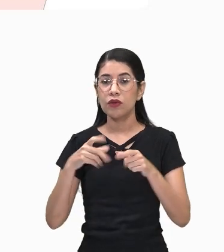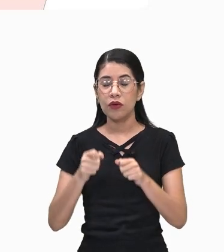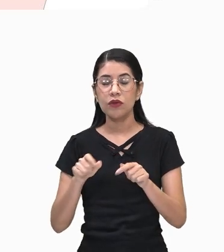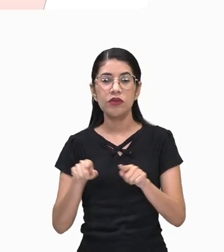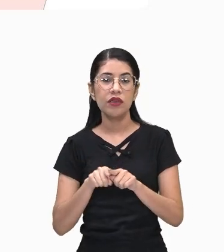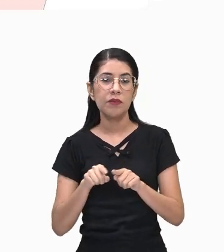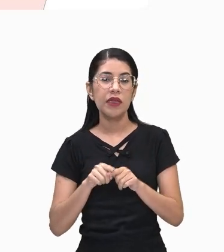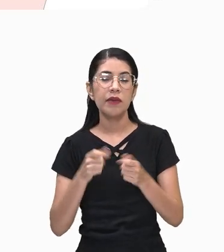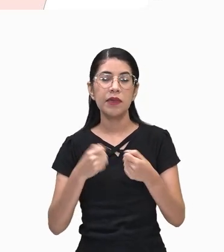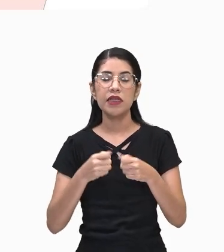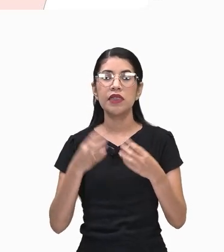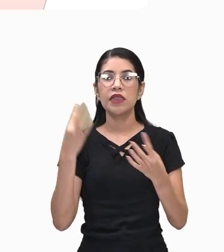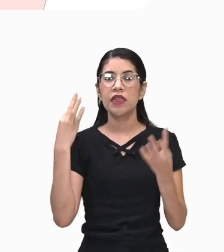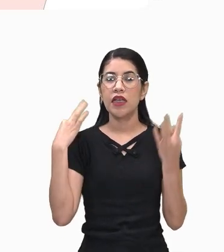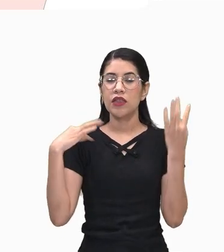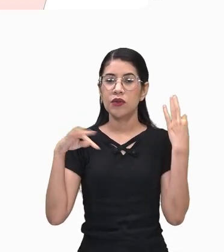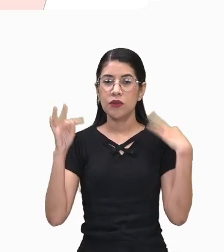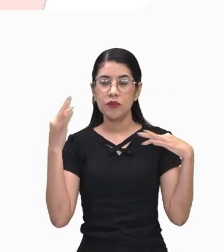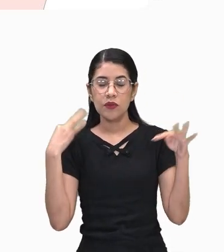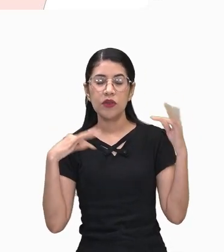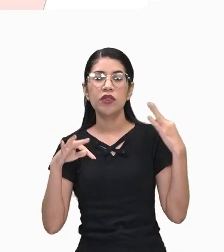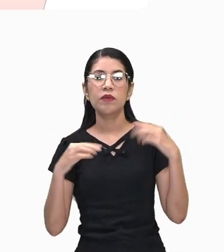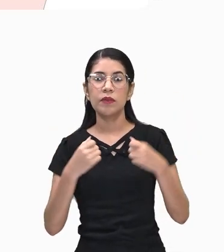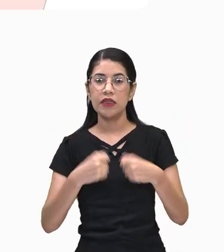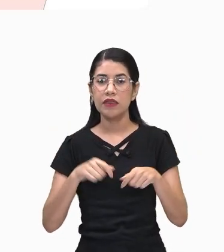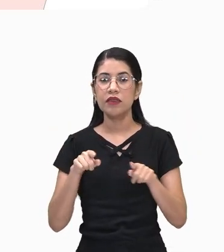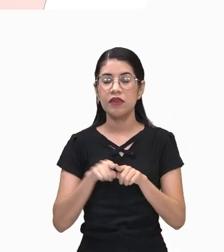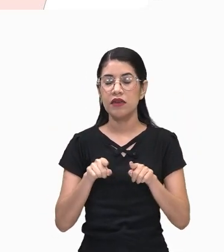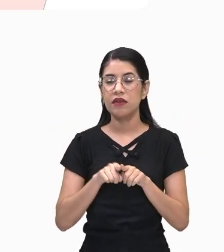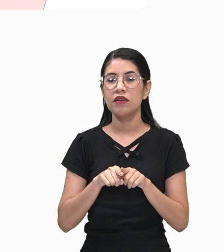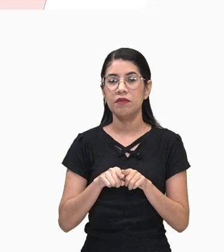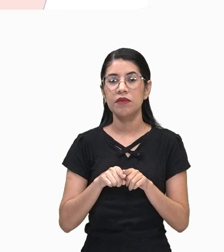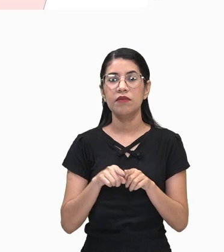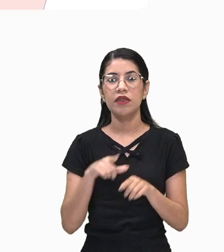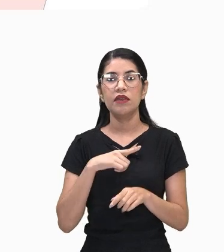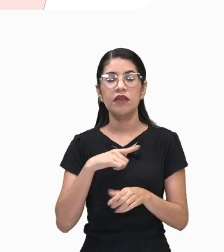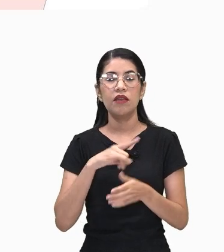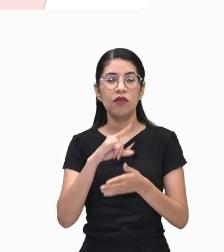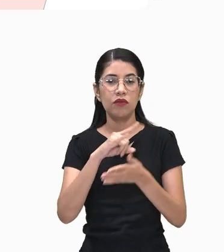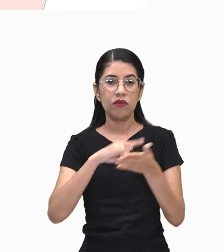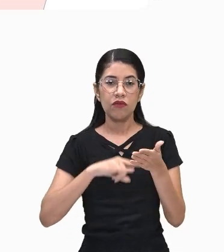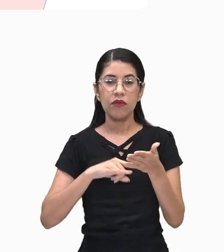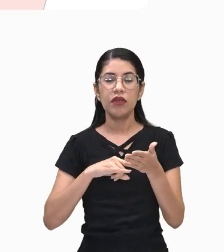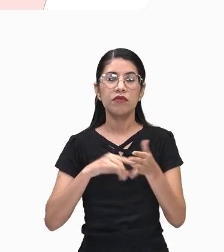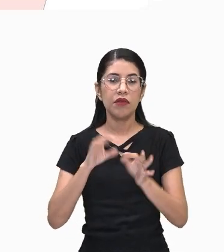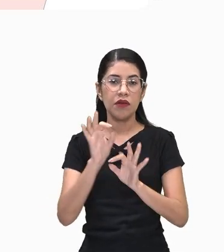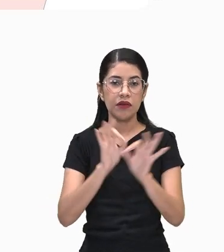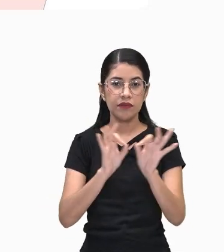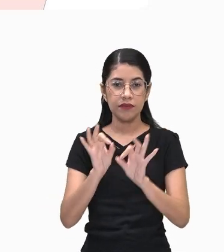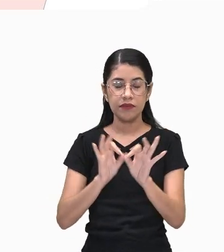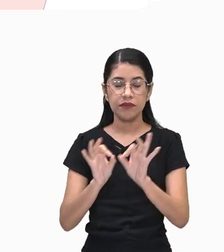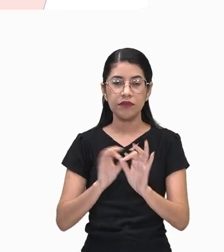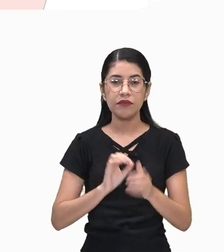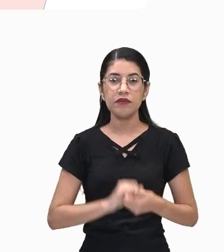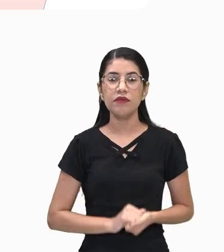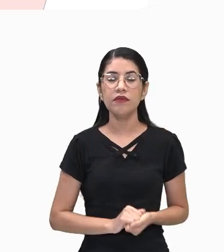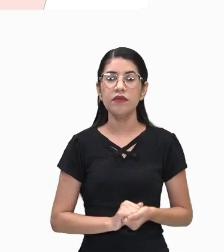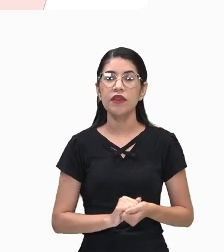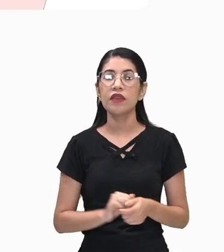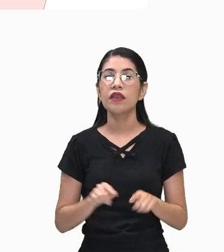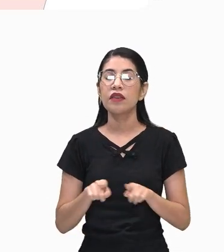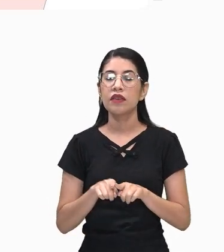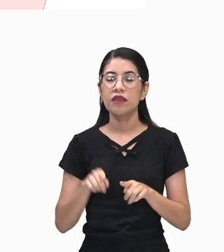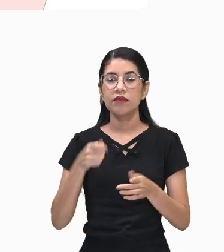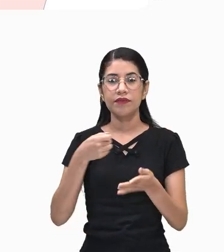são turísticos também precisam ter um plano diretor. É obrigatório também para